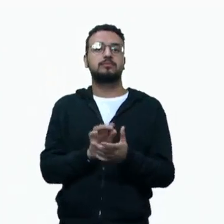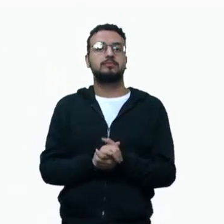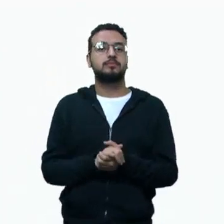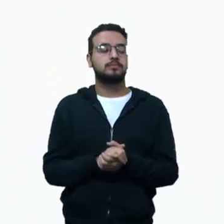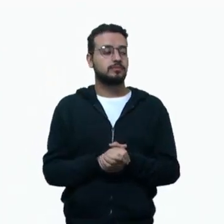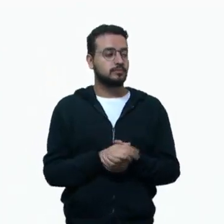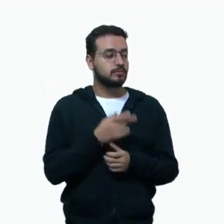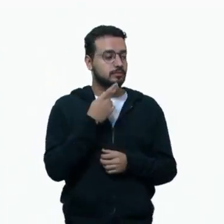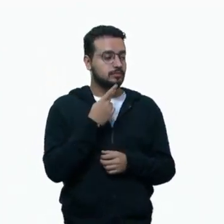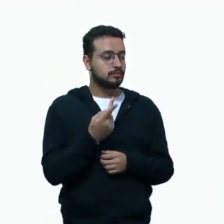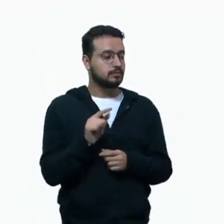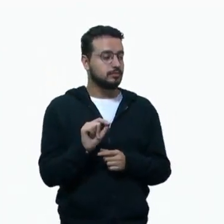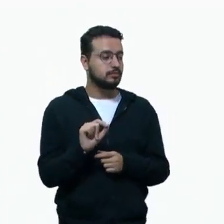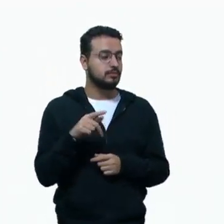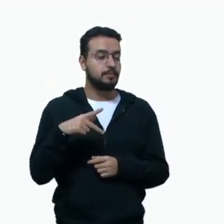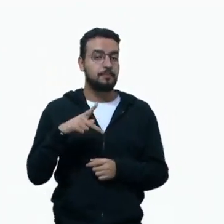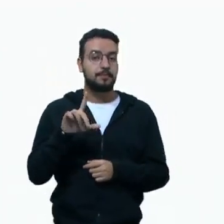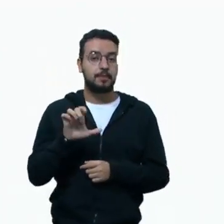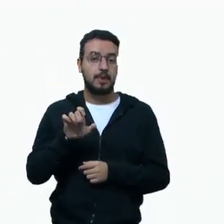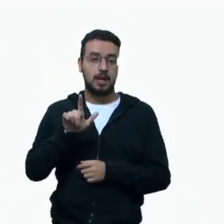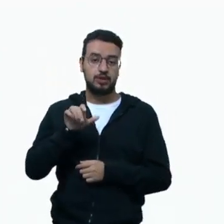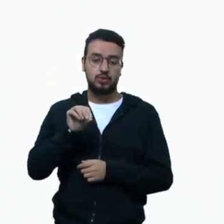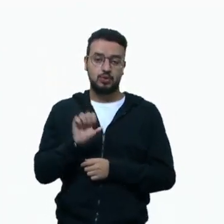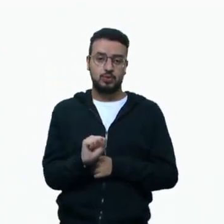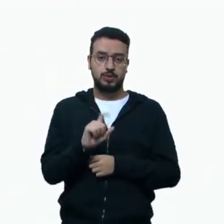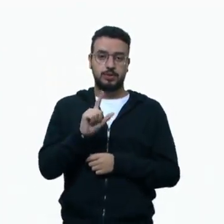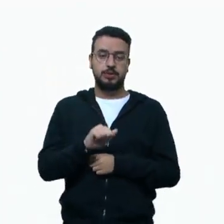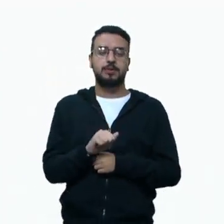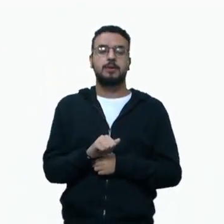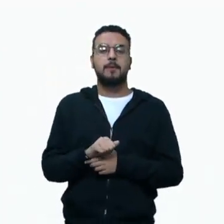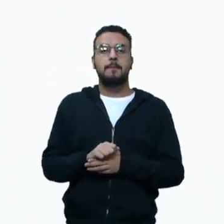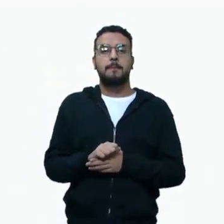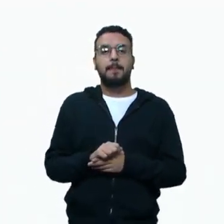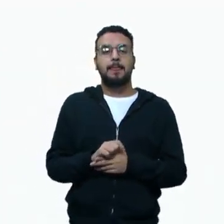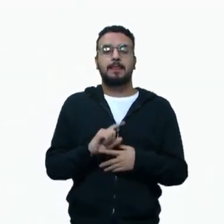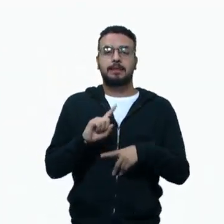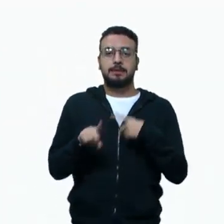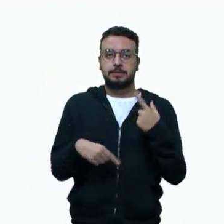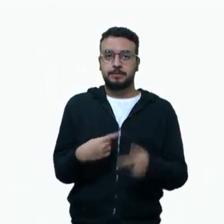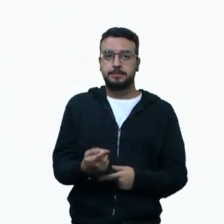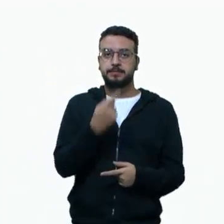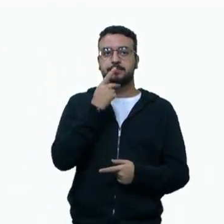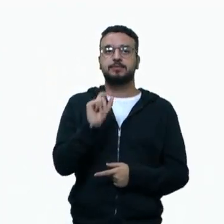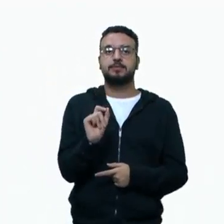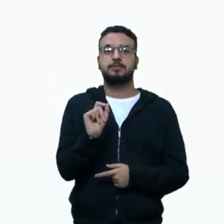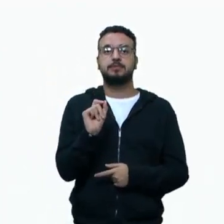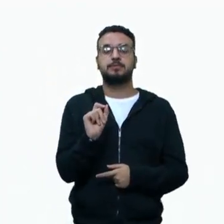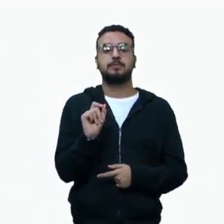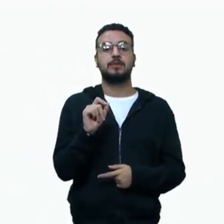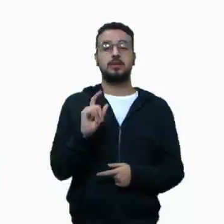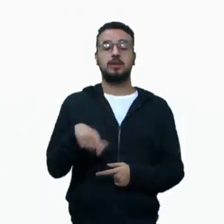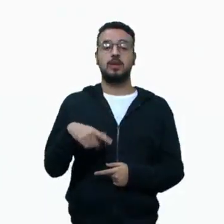aí falei dos plexos, isso foi o que a gente viu do sistema nervoso. Depois eu falei de sistema